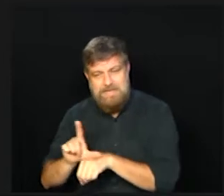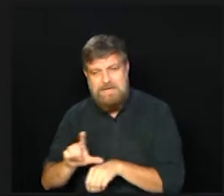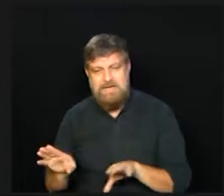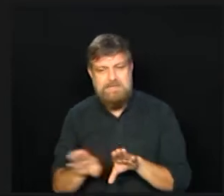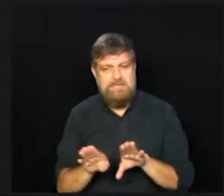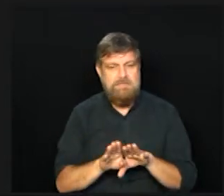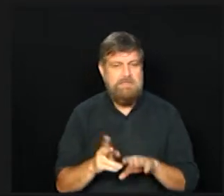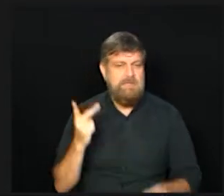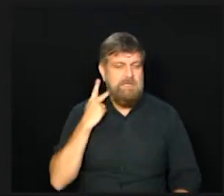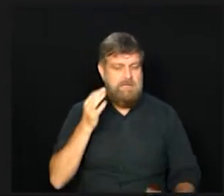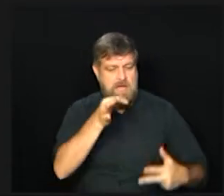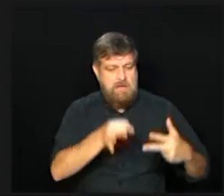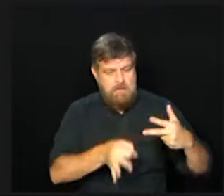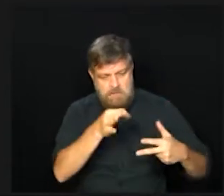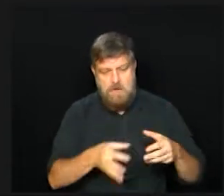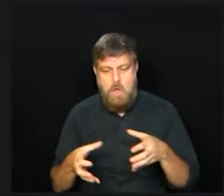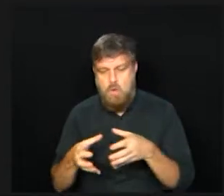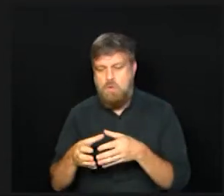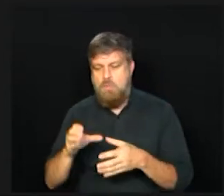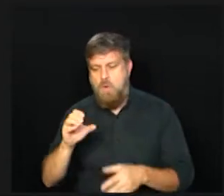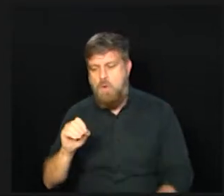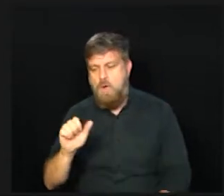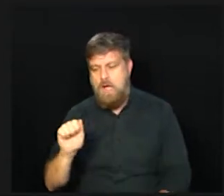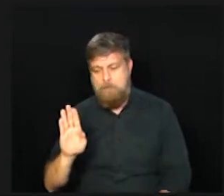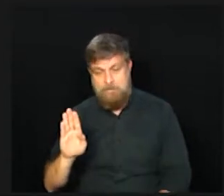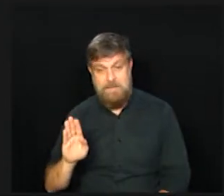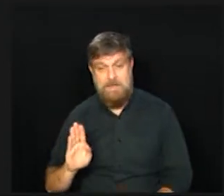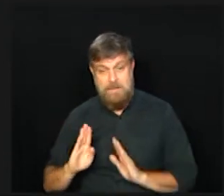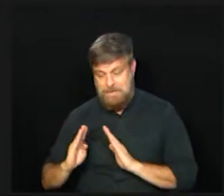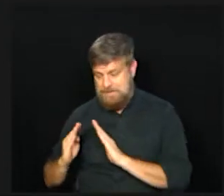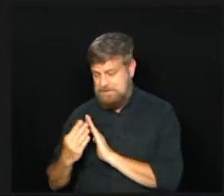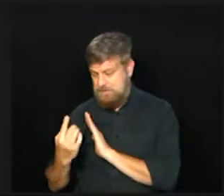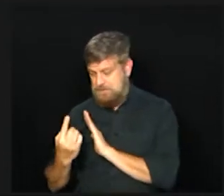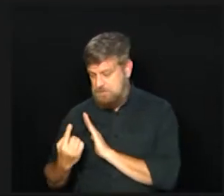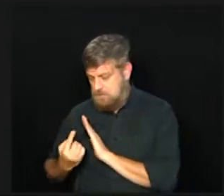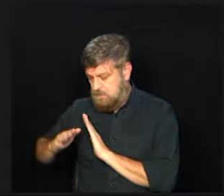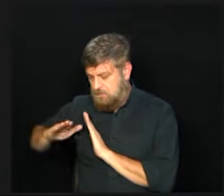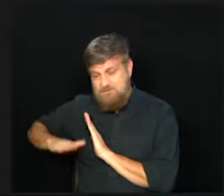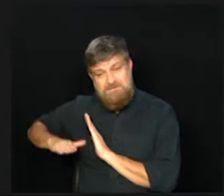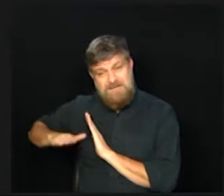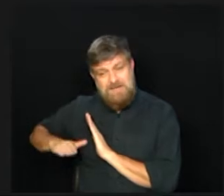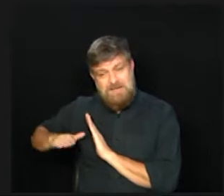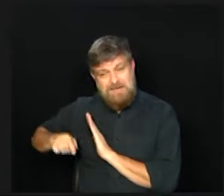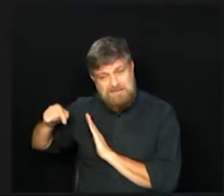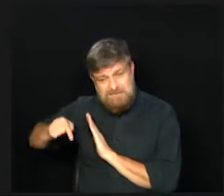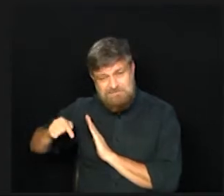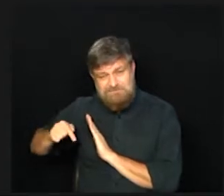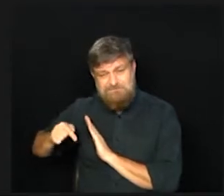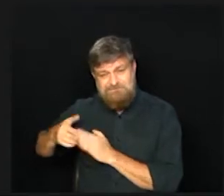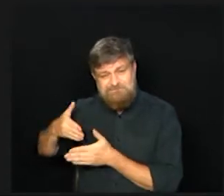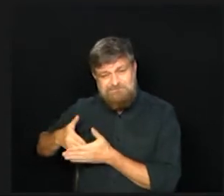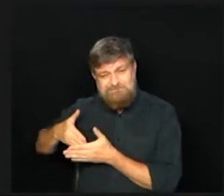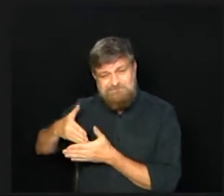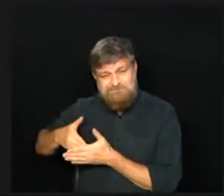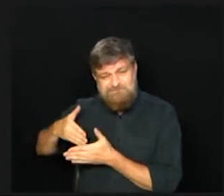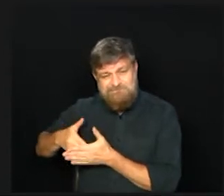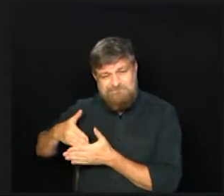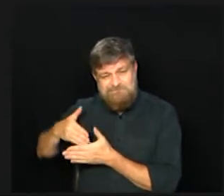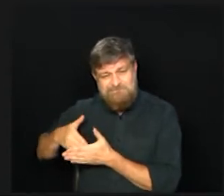populares, tem o OAB, mas ela não podendo sair de casa, ela ficou muito